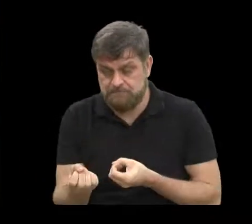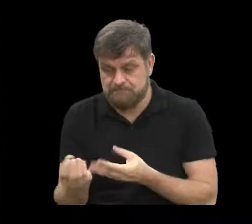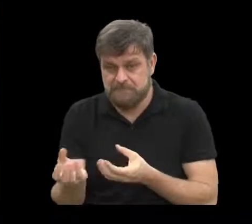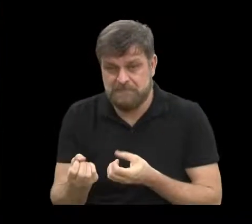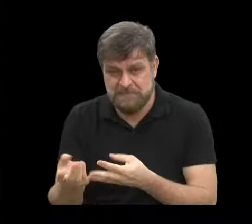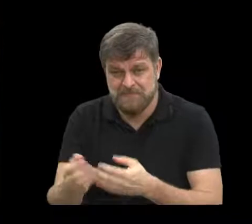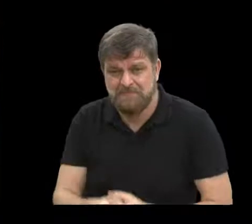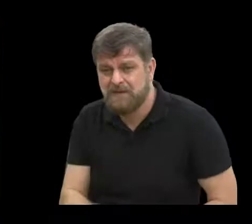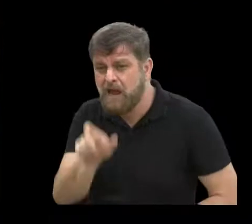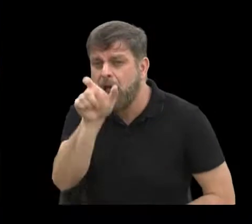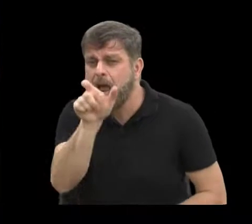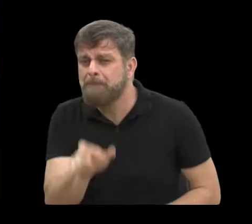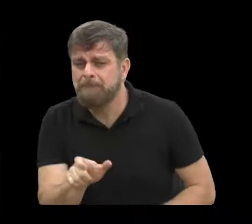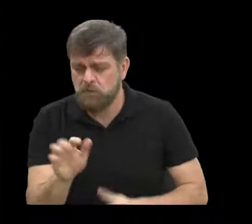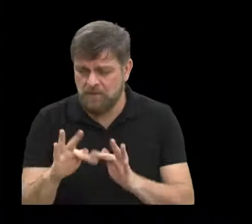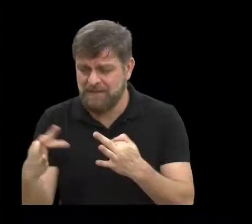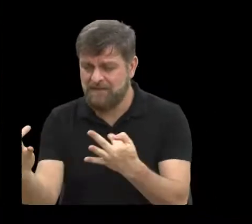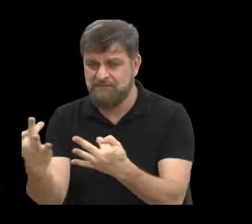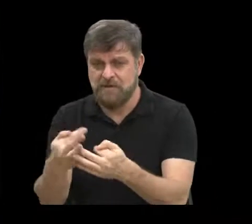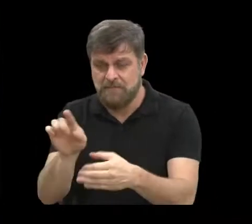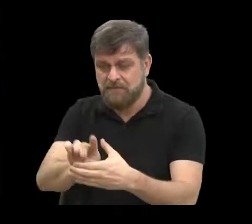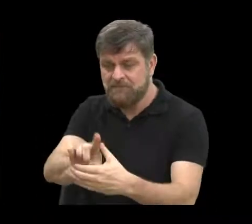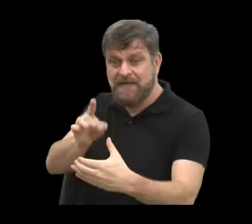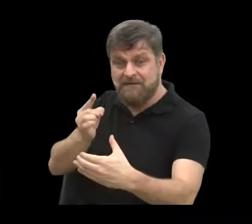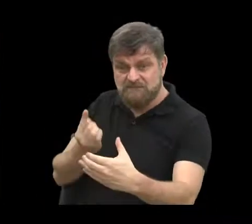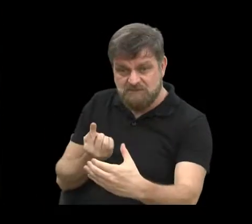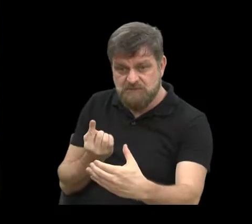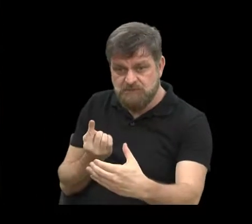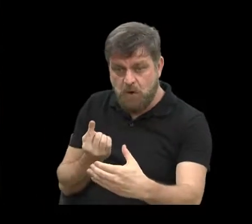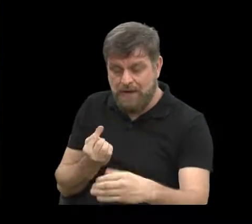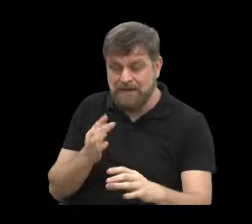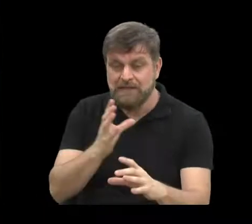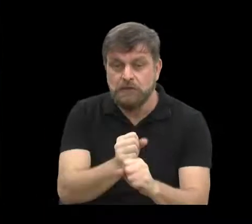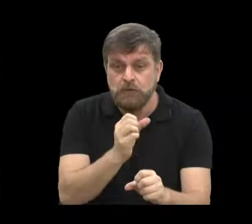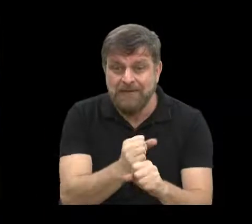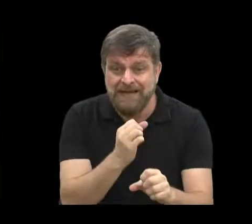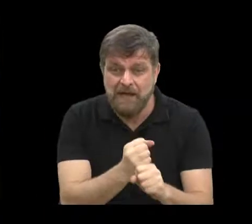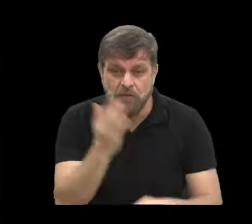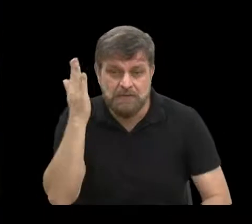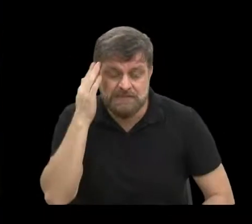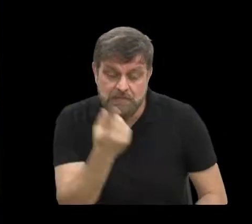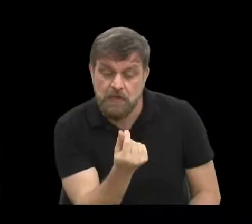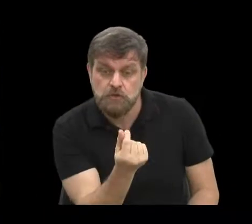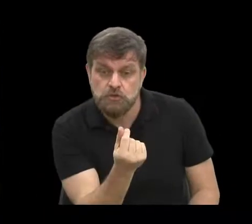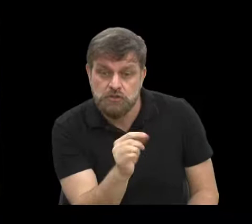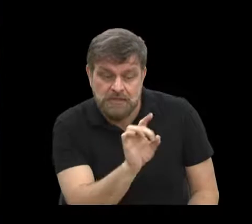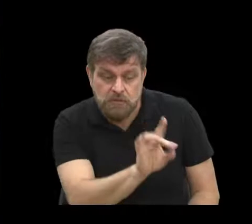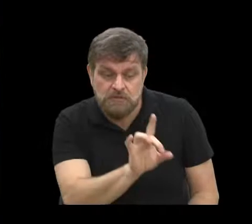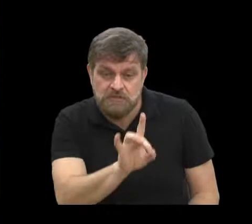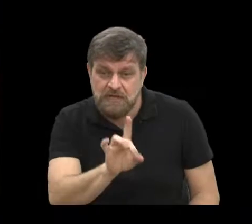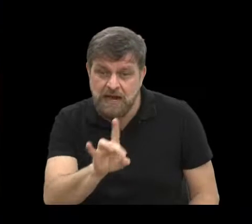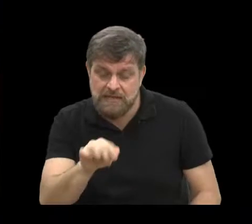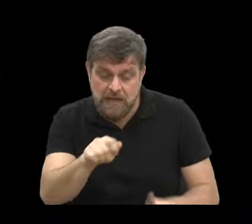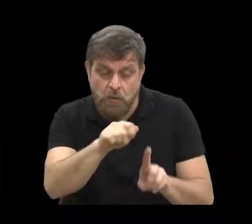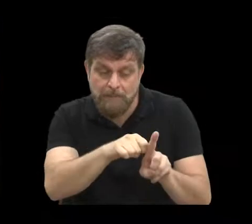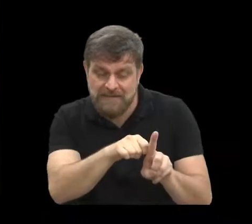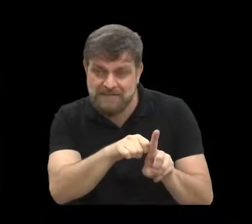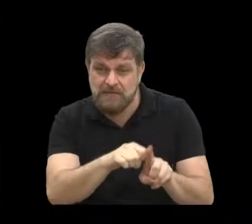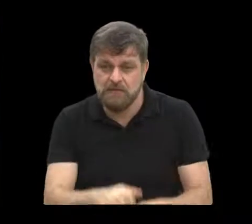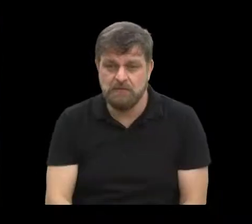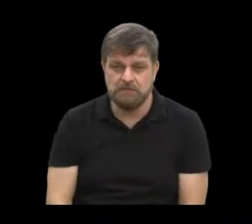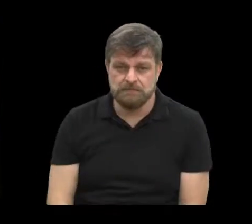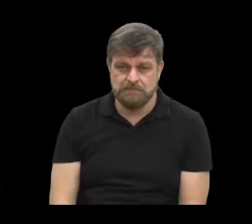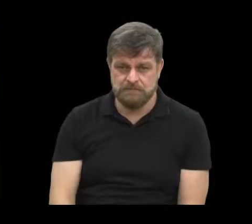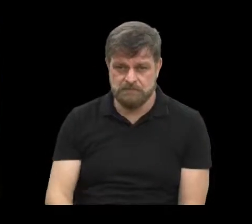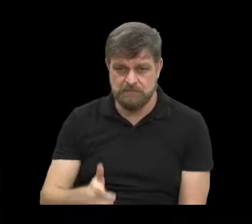que não compõem o grupo familiar para efeitos do cálculo da renda mensal familiar per capita, né?